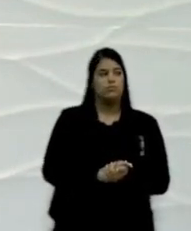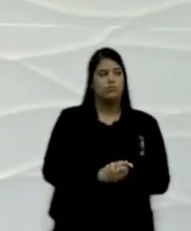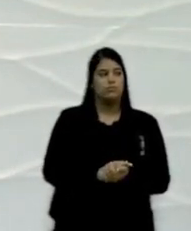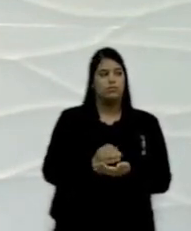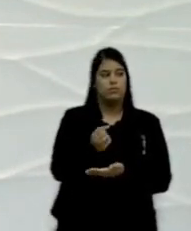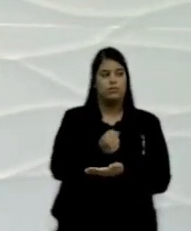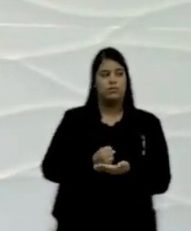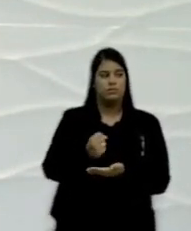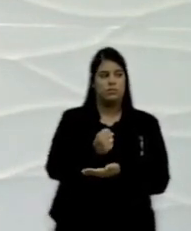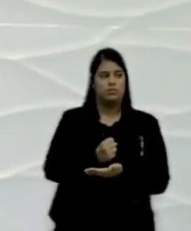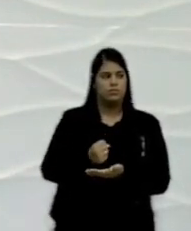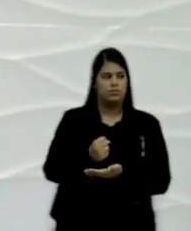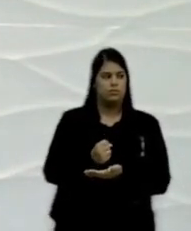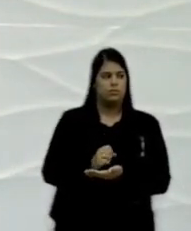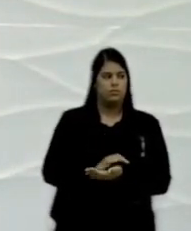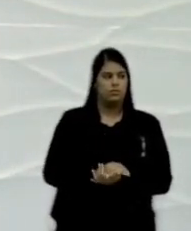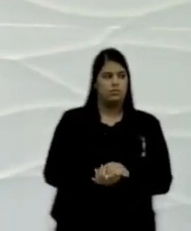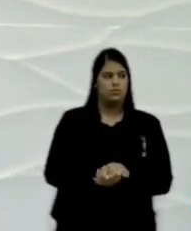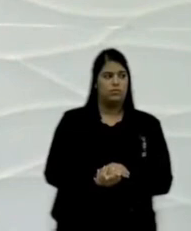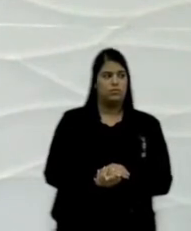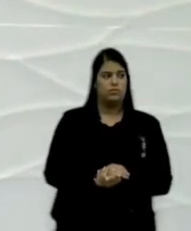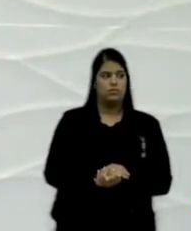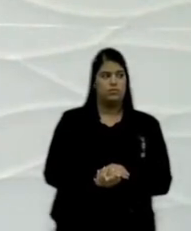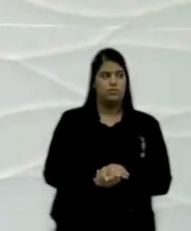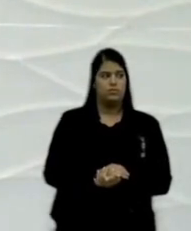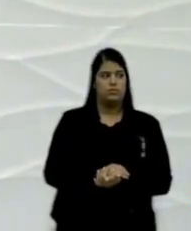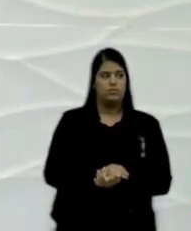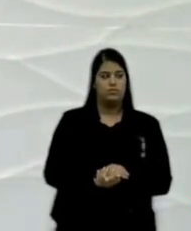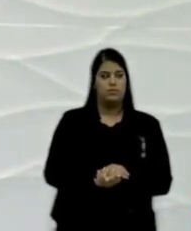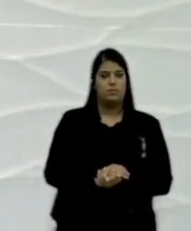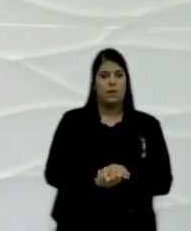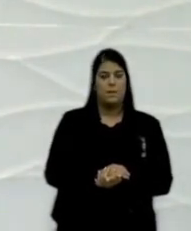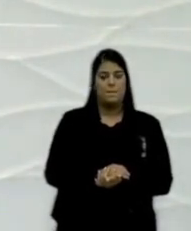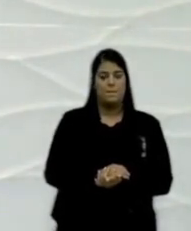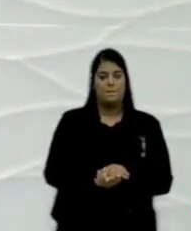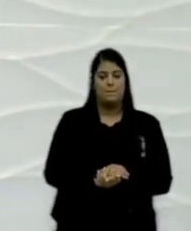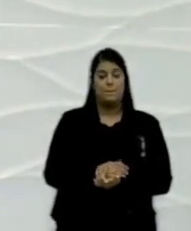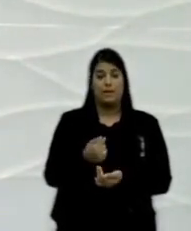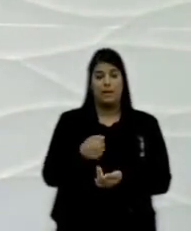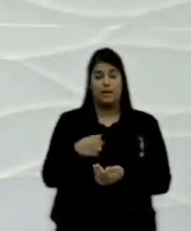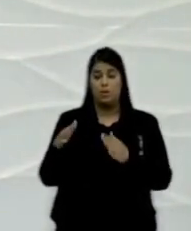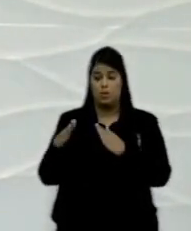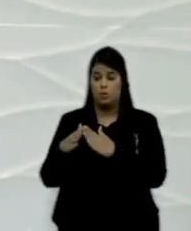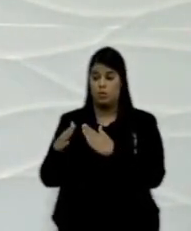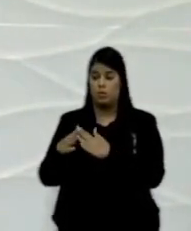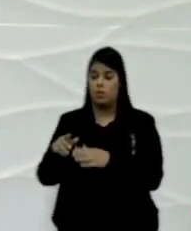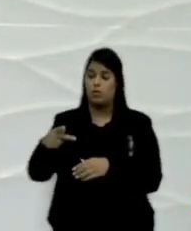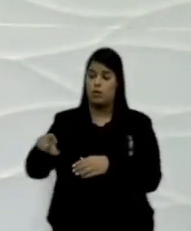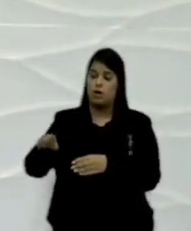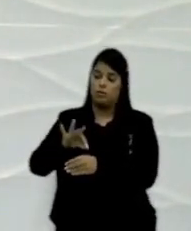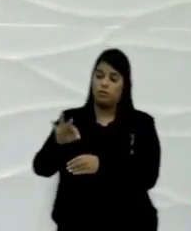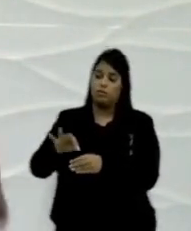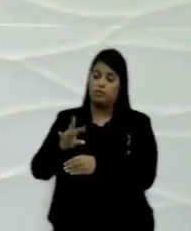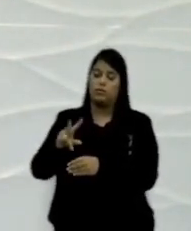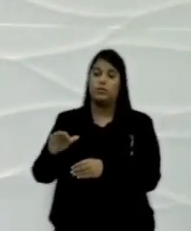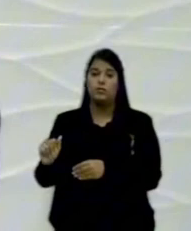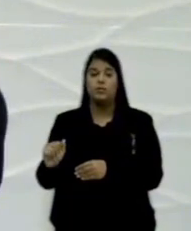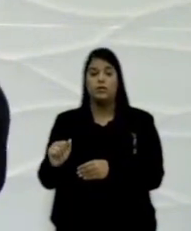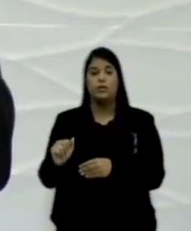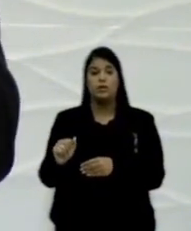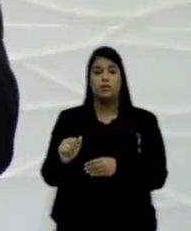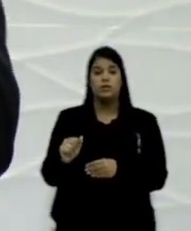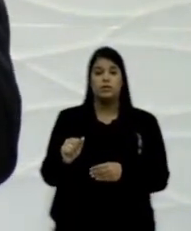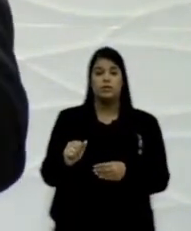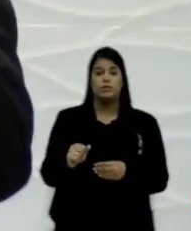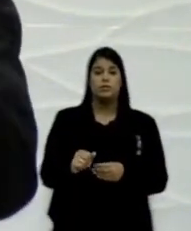o que está acontecendo, eu que moro na área rural, moro na Vila Espírito Santo, se vocês